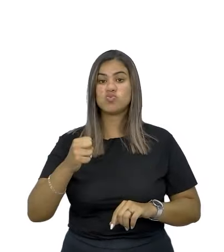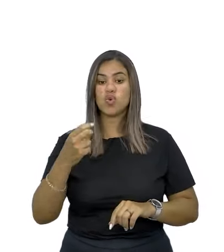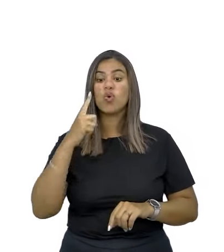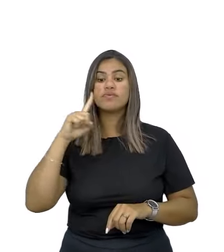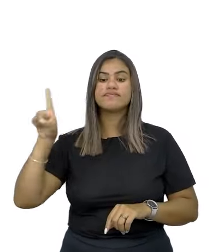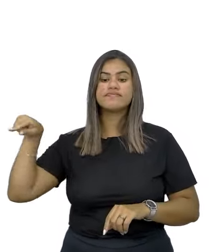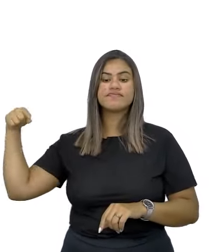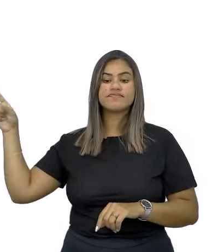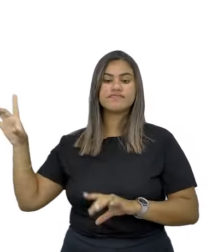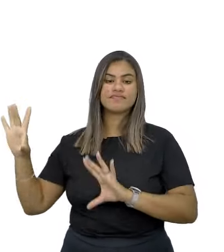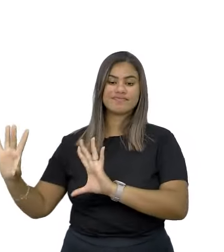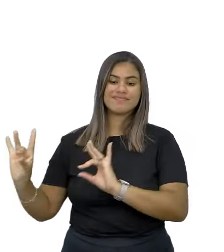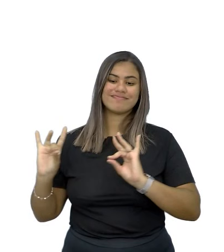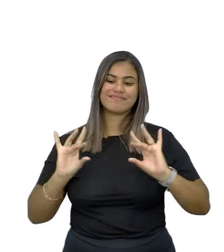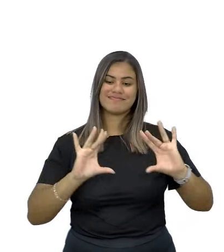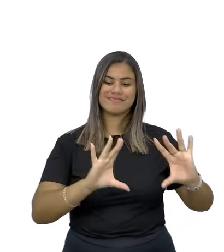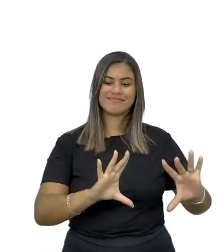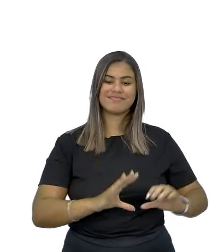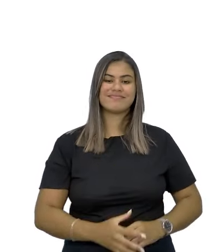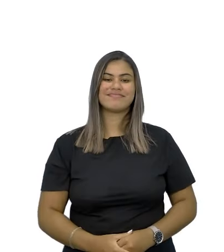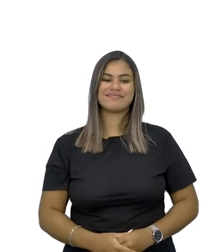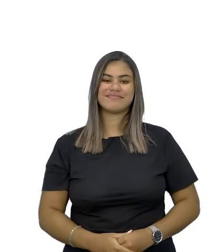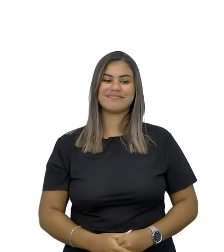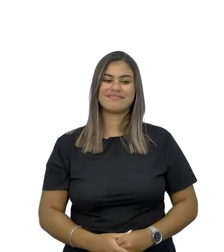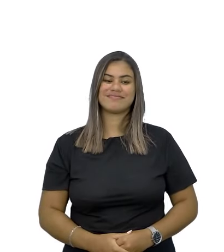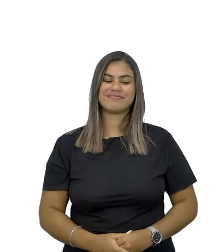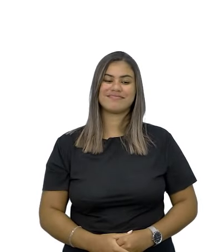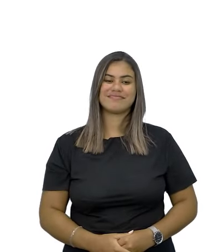aí abaixo, ok?